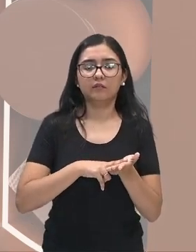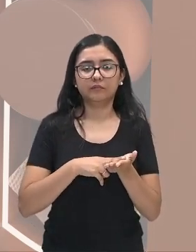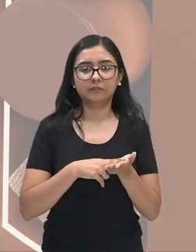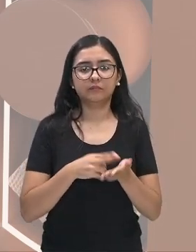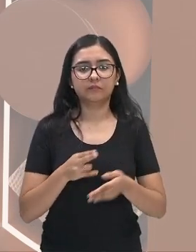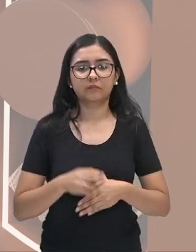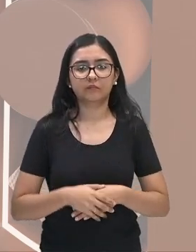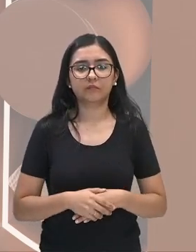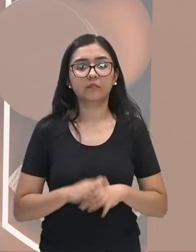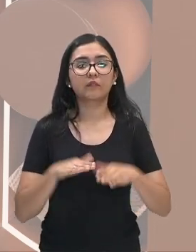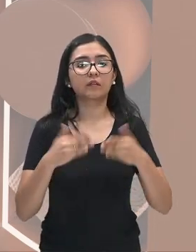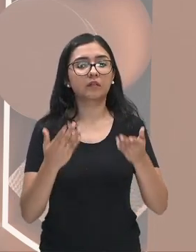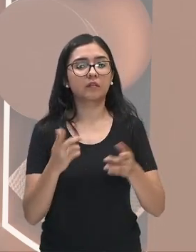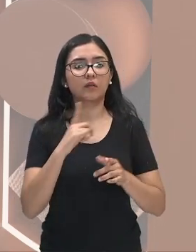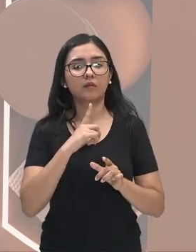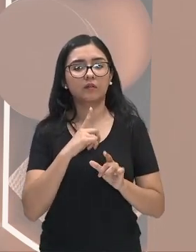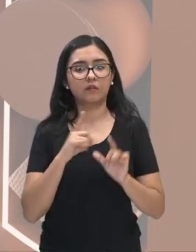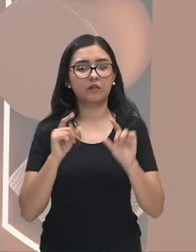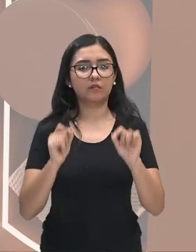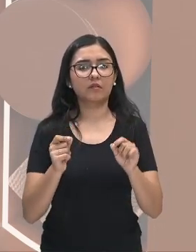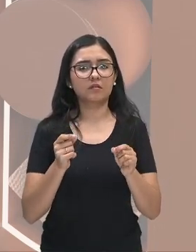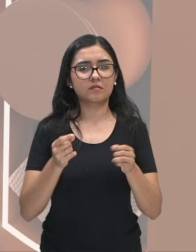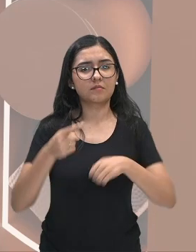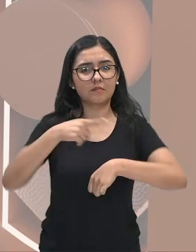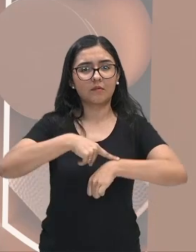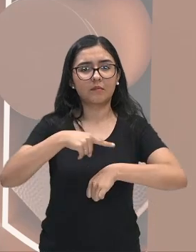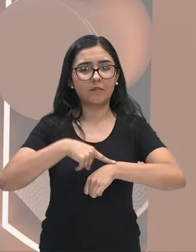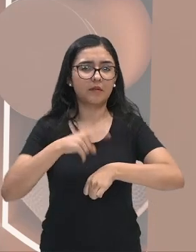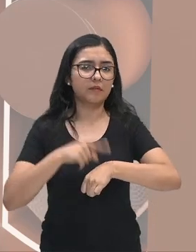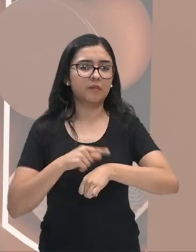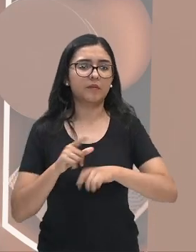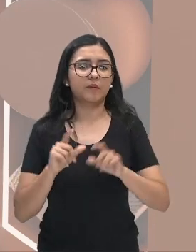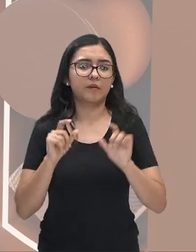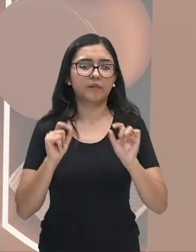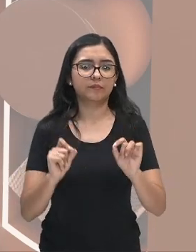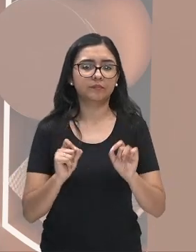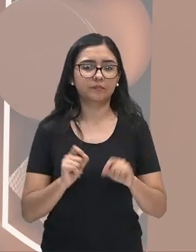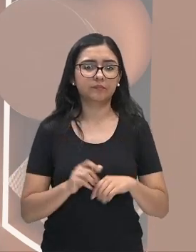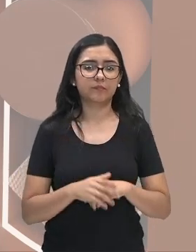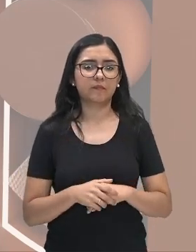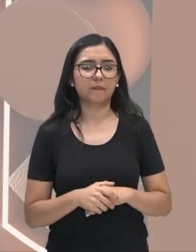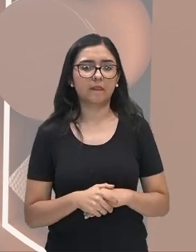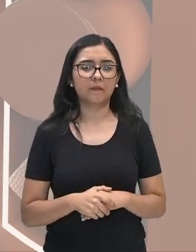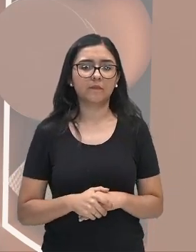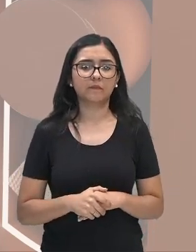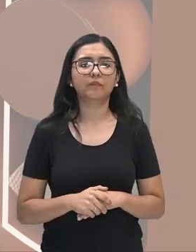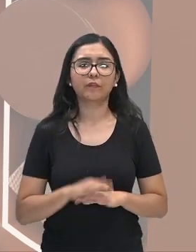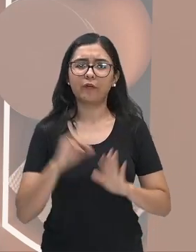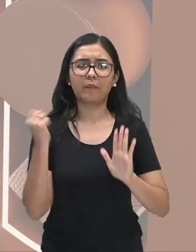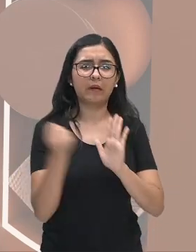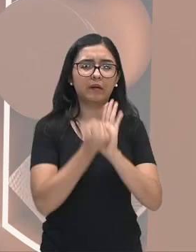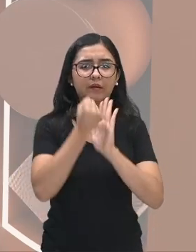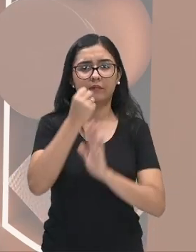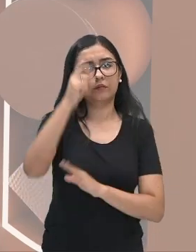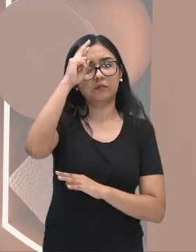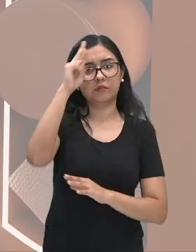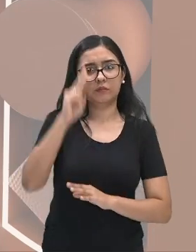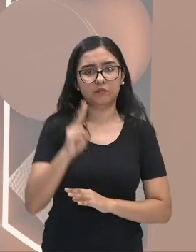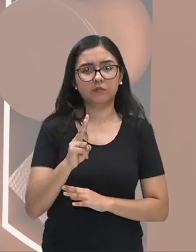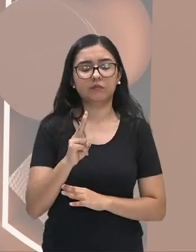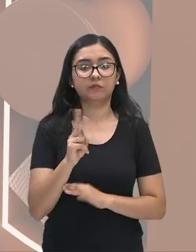então ele vai dar esse momento aí, é um momento que ficou para a história, né? Mas